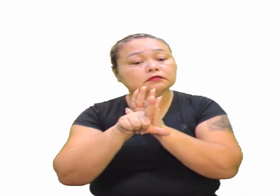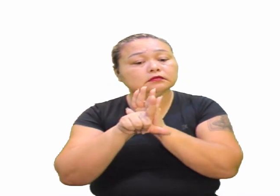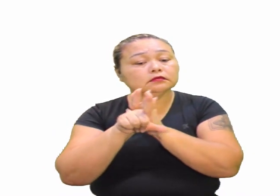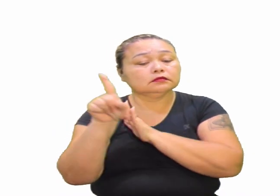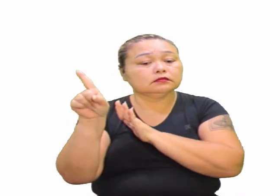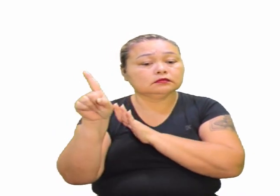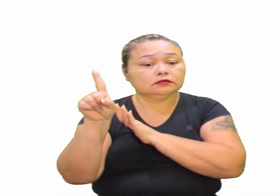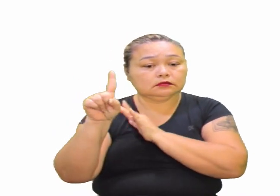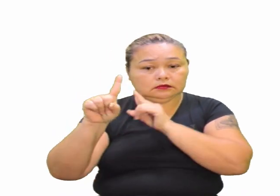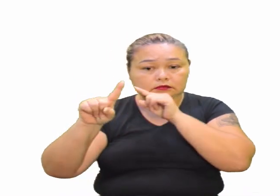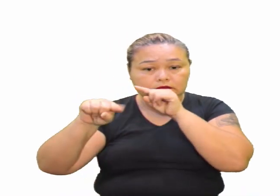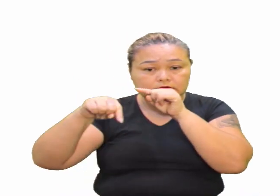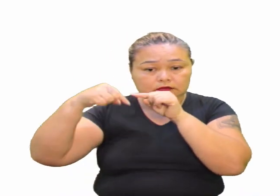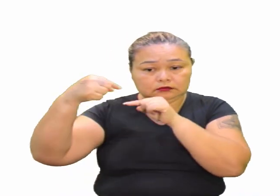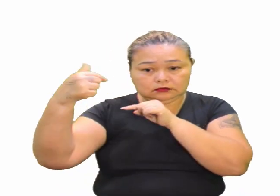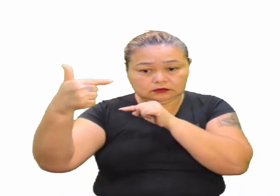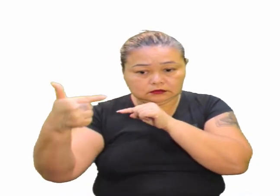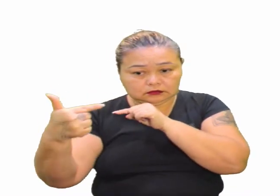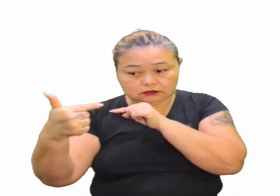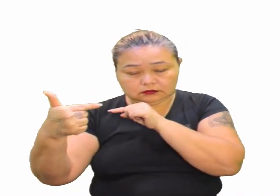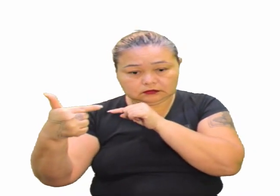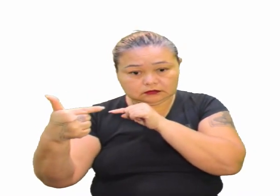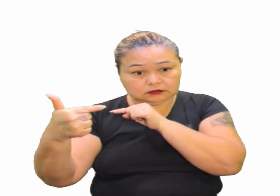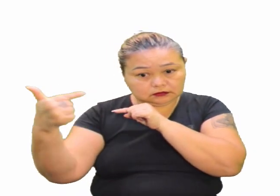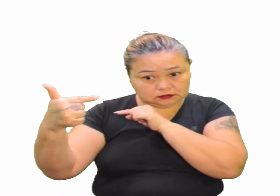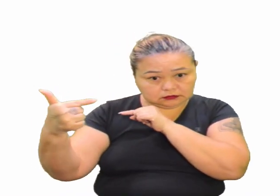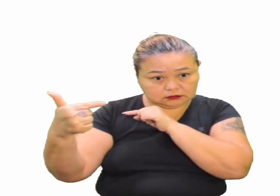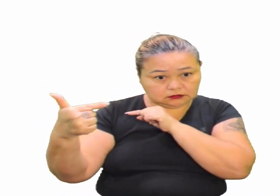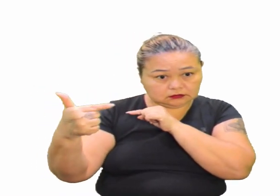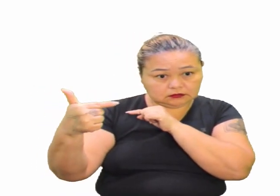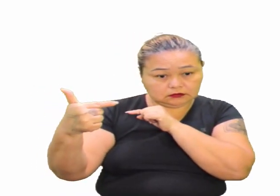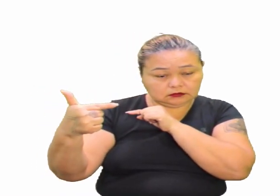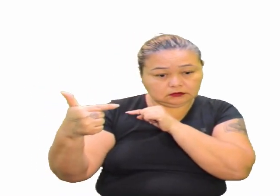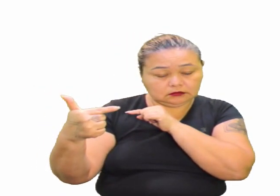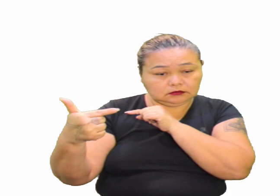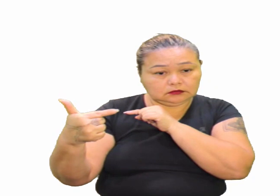essa geração 2,